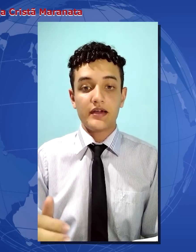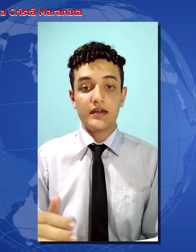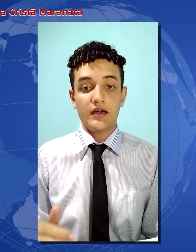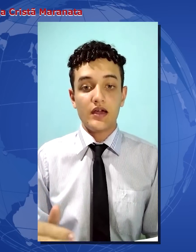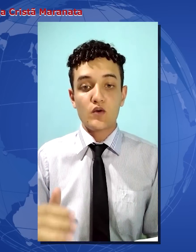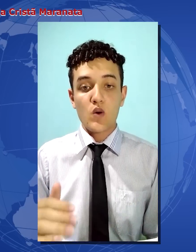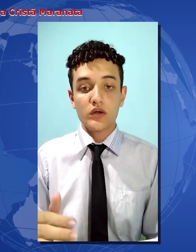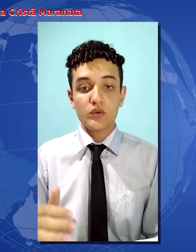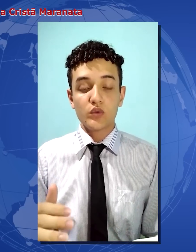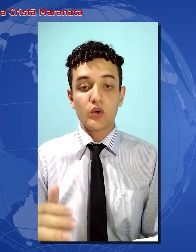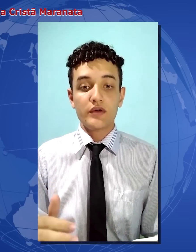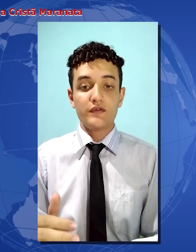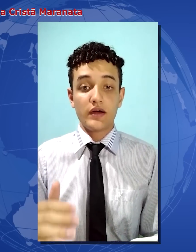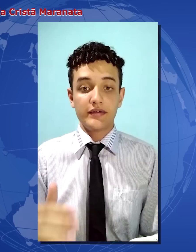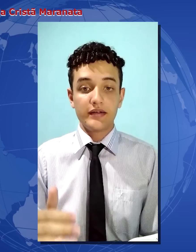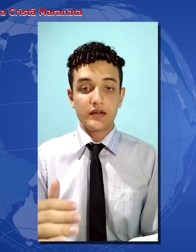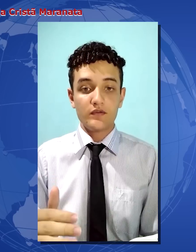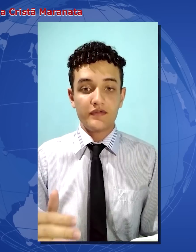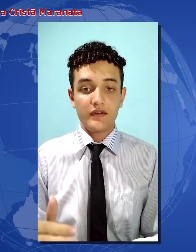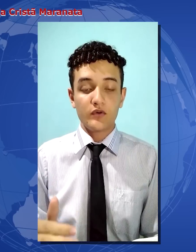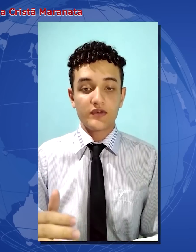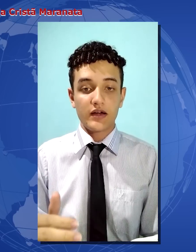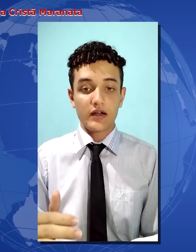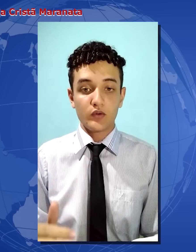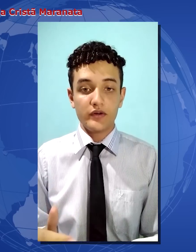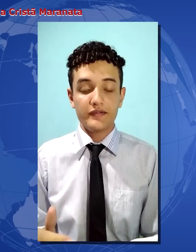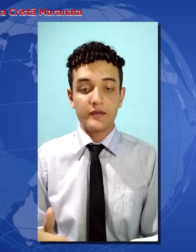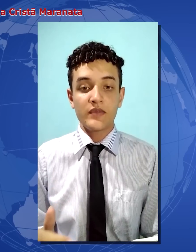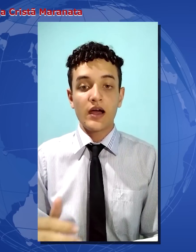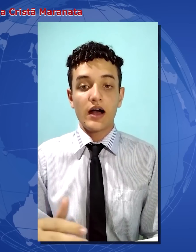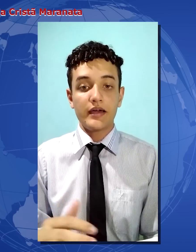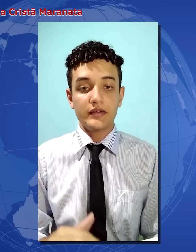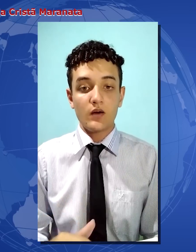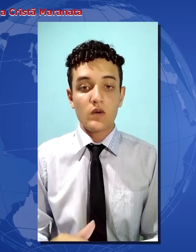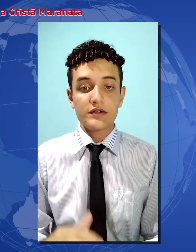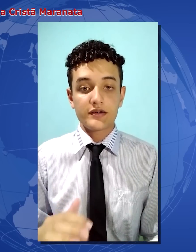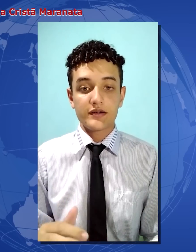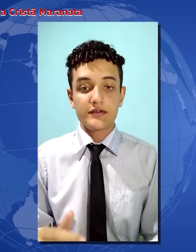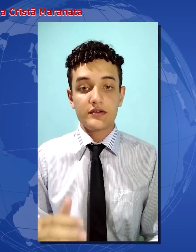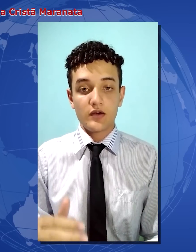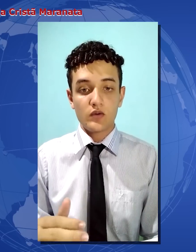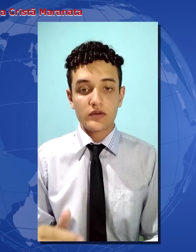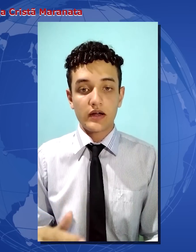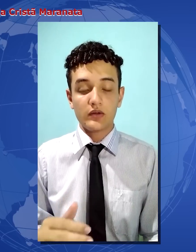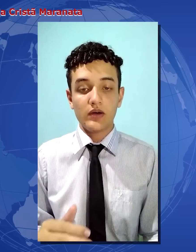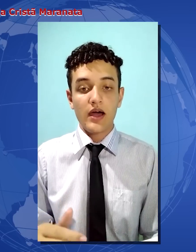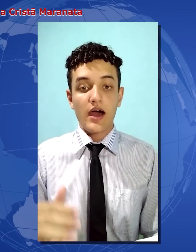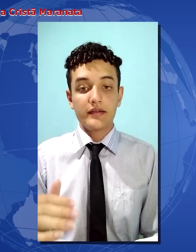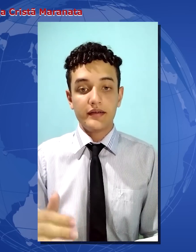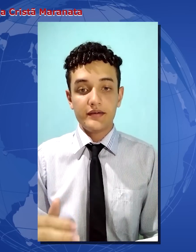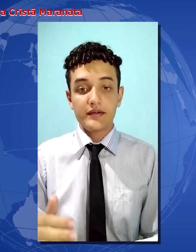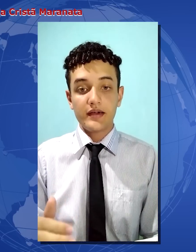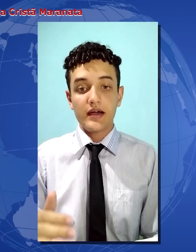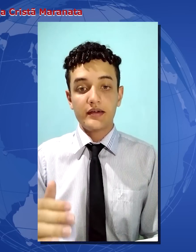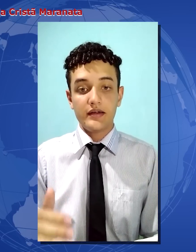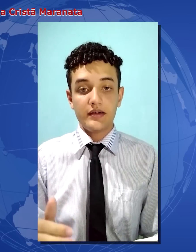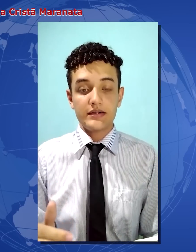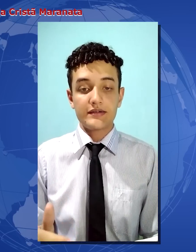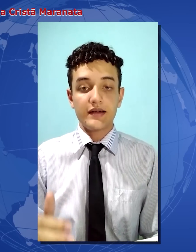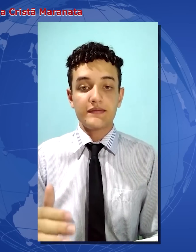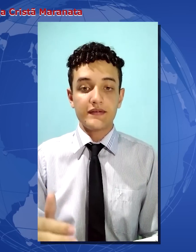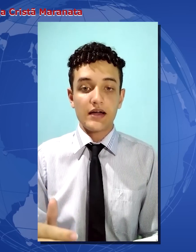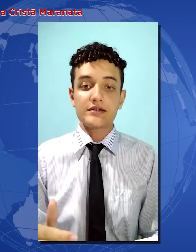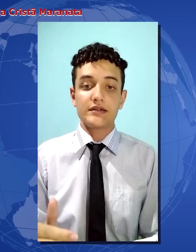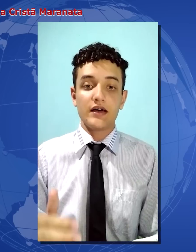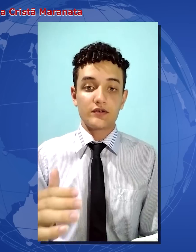3 é que, enquanto o noivo ainda não vem buscar a noiva, ainda há uma chance de encontrá-lo, desde que a